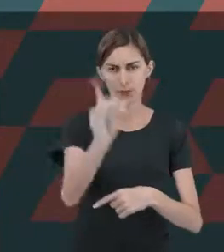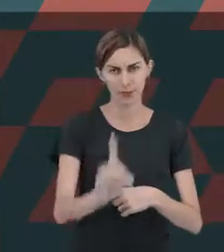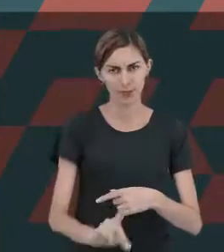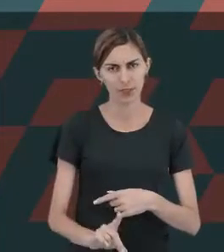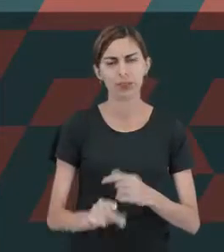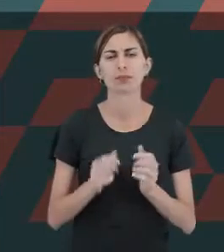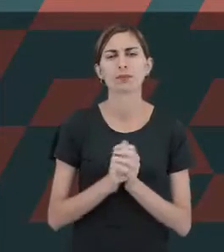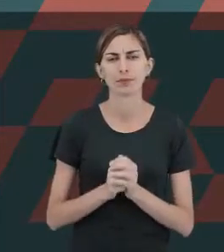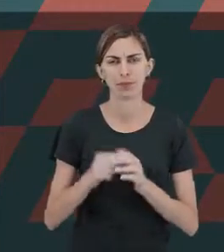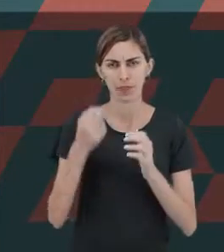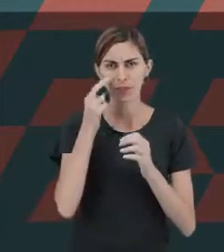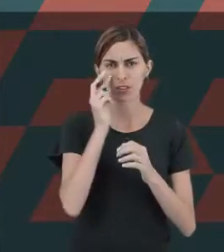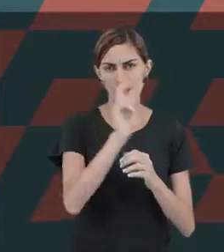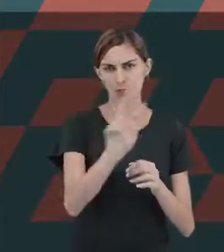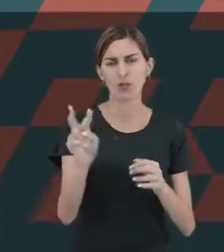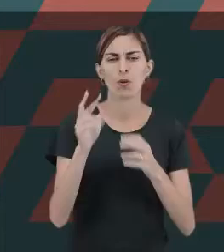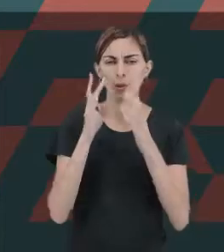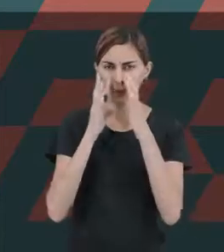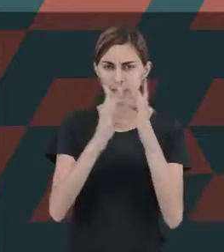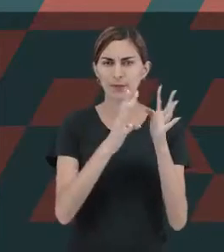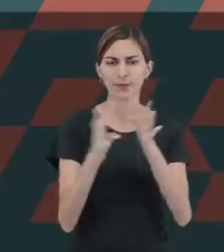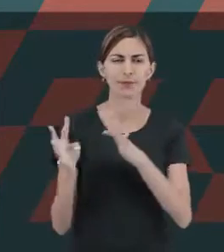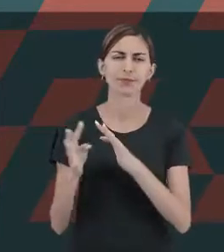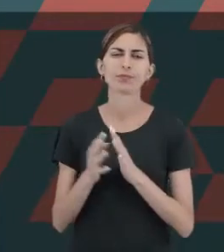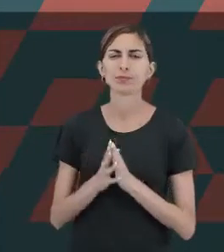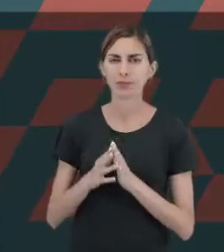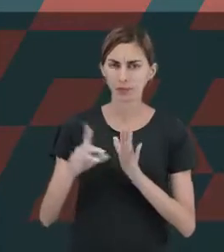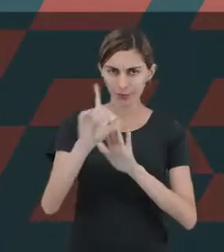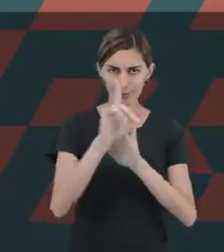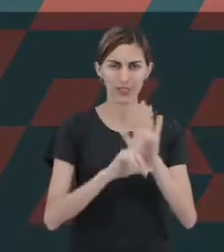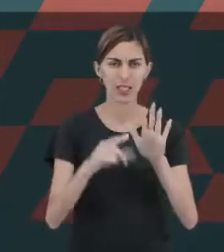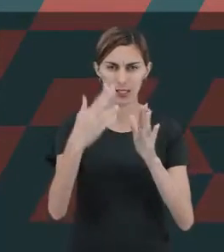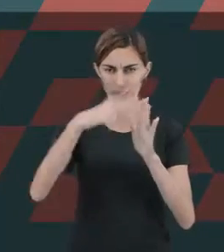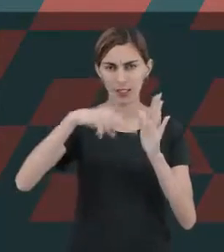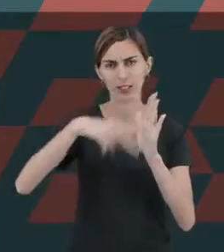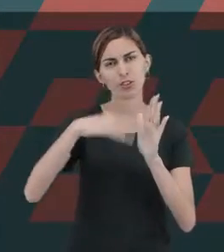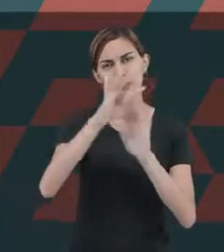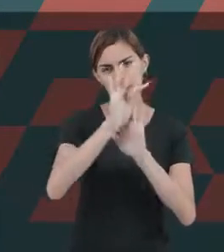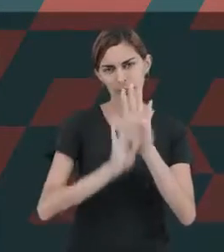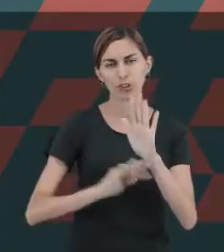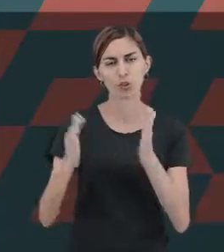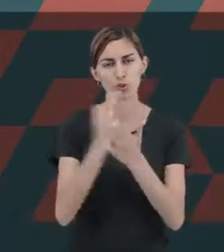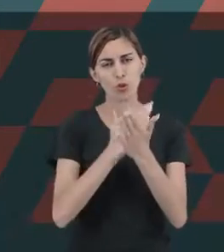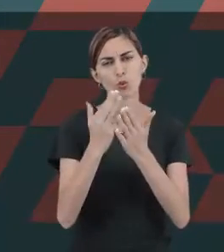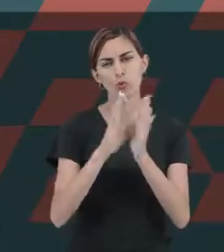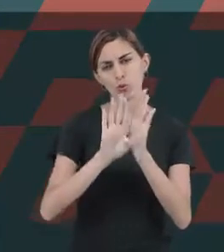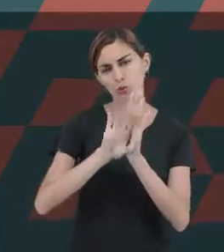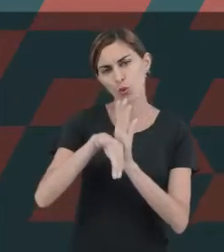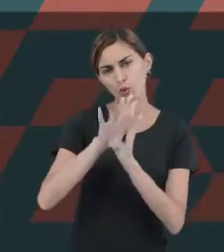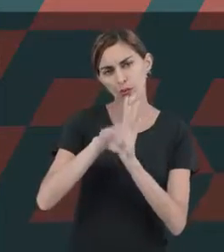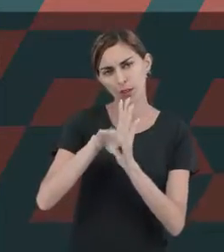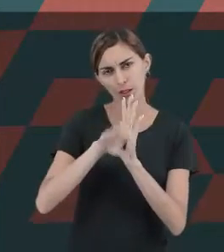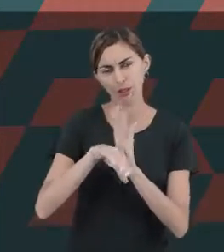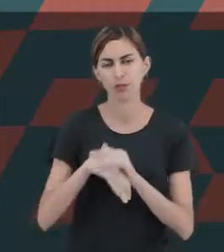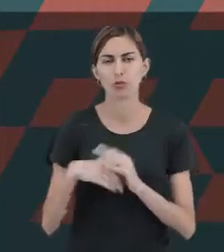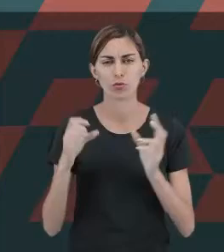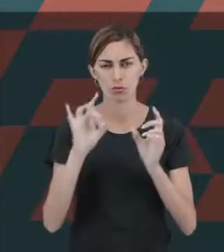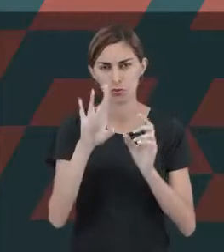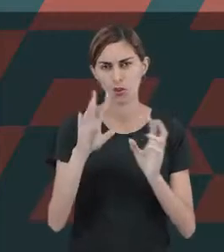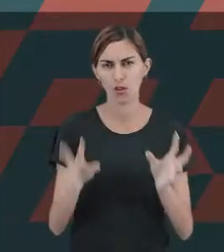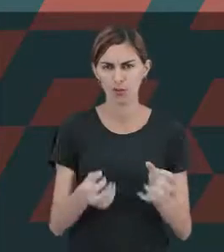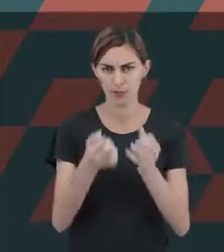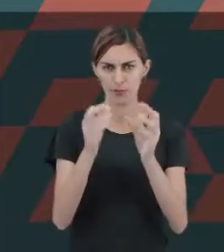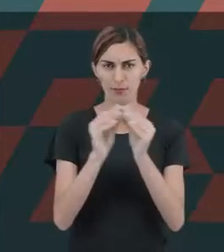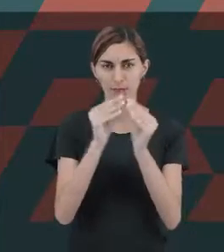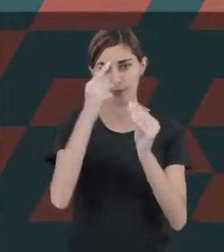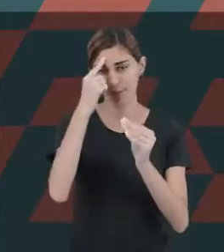deficiência. Você já deve ter observado e lido no nosso texto alguns desses conceitos. Só para a gente fechar